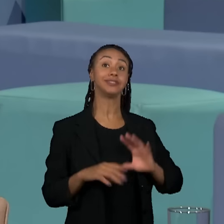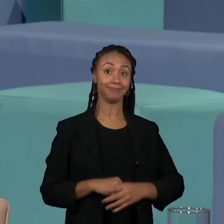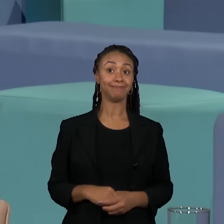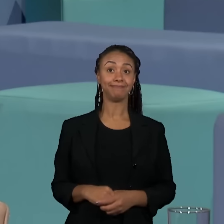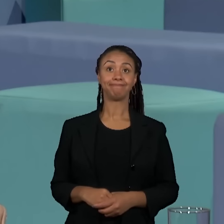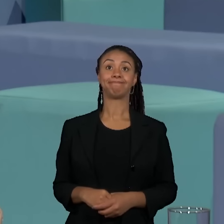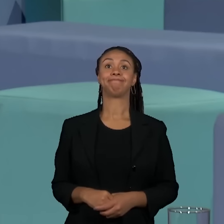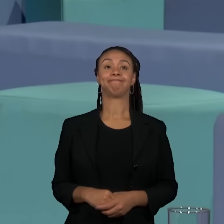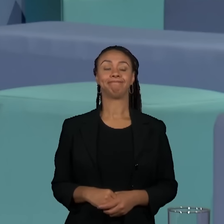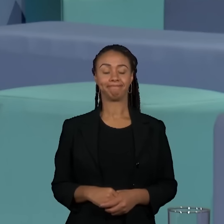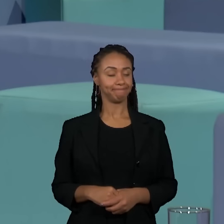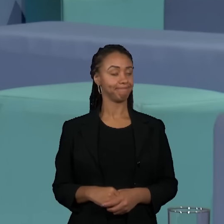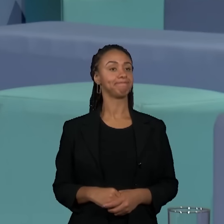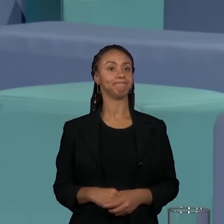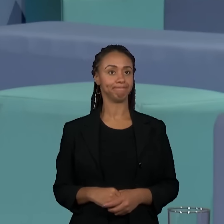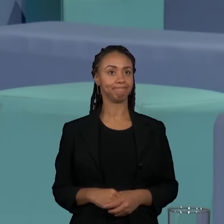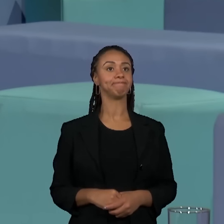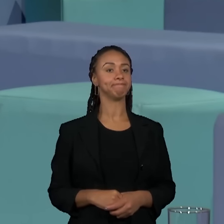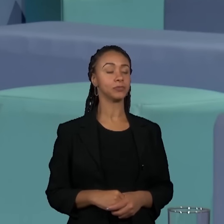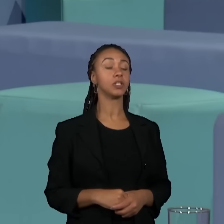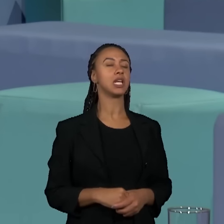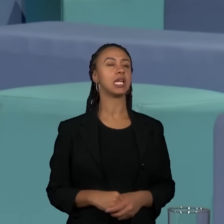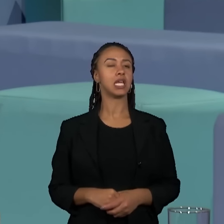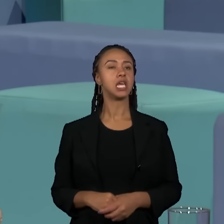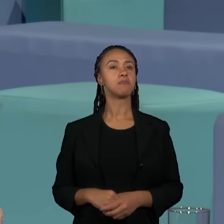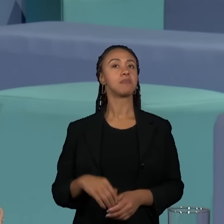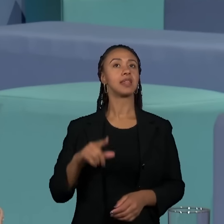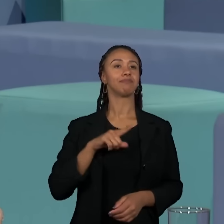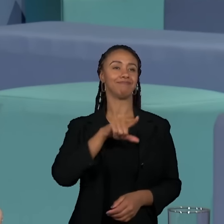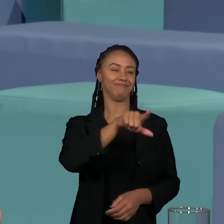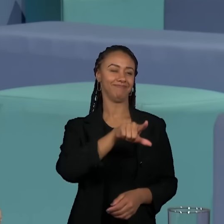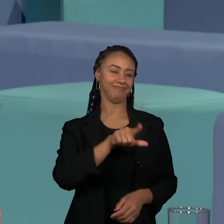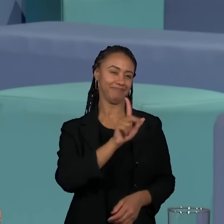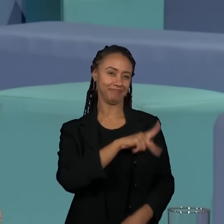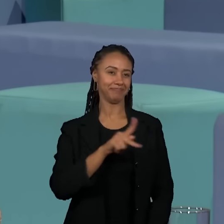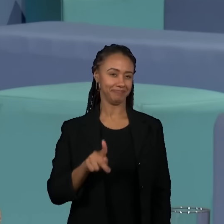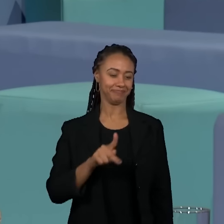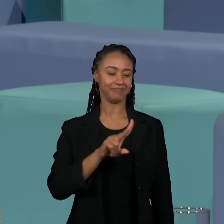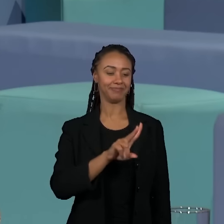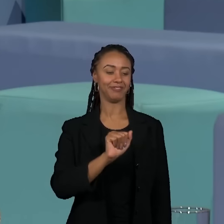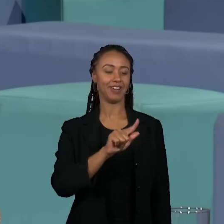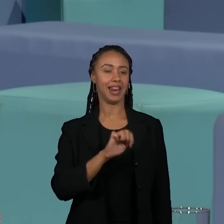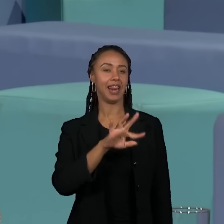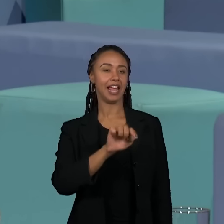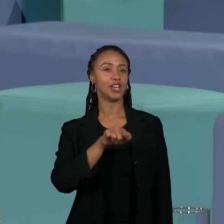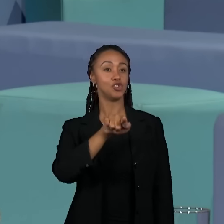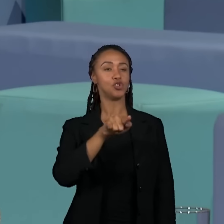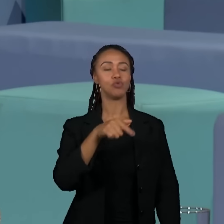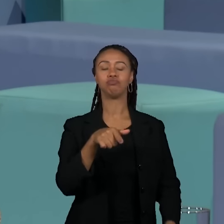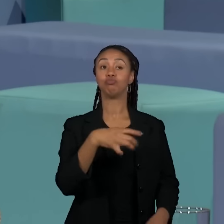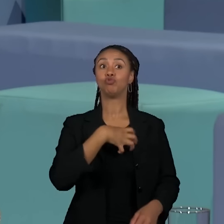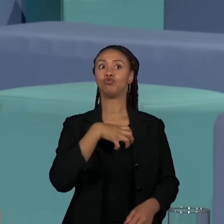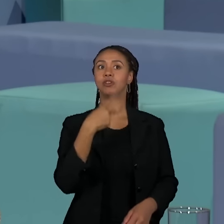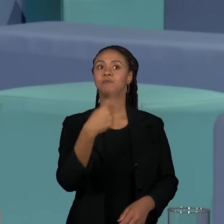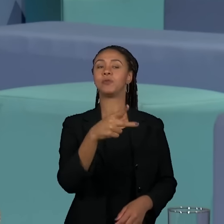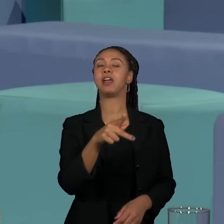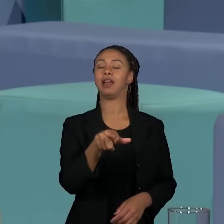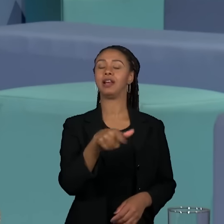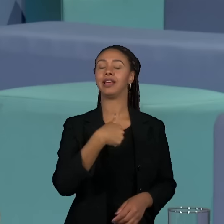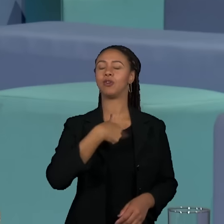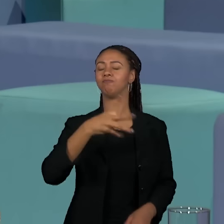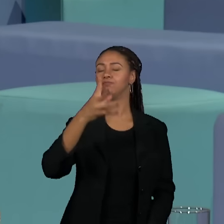uhum uma das das grandes marcas Valente né que que me marcou muito que é muito importante no desenvolvimento né de